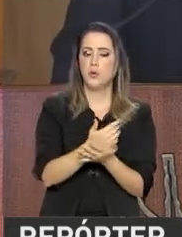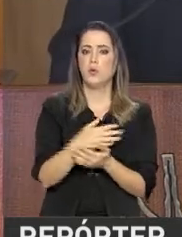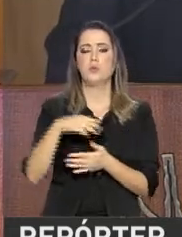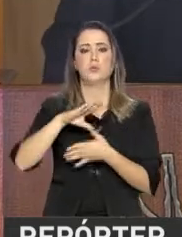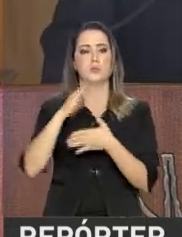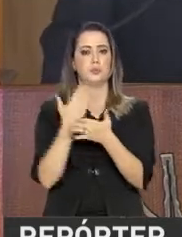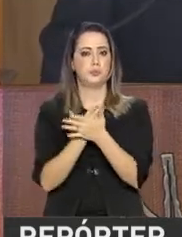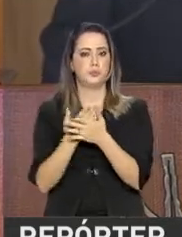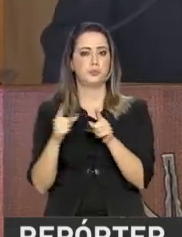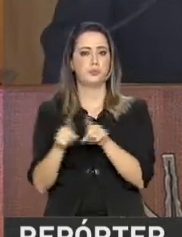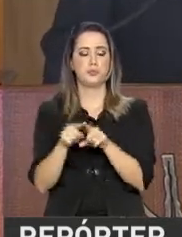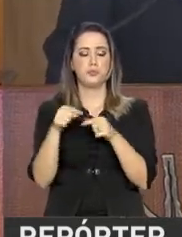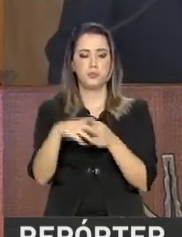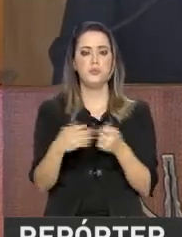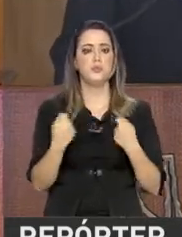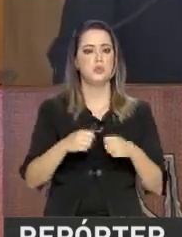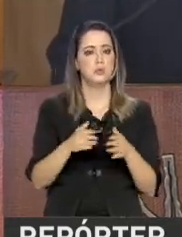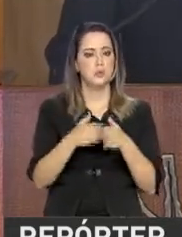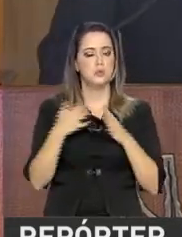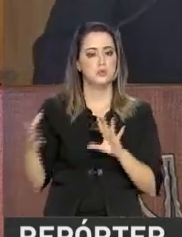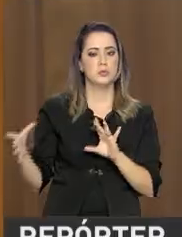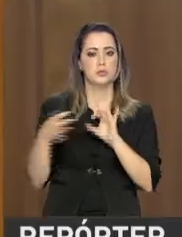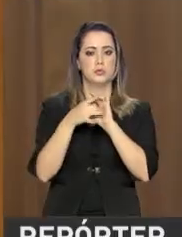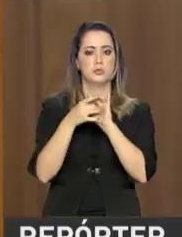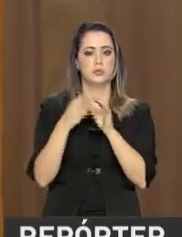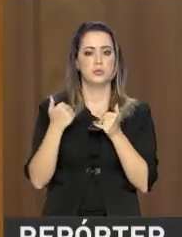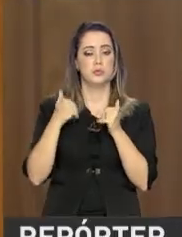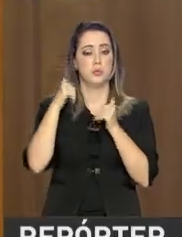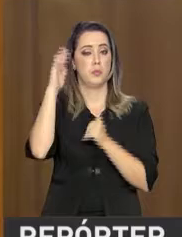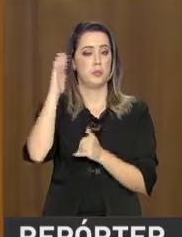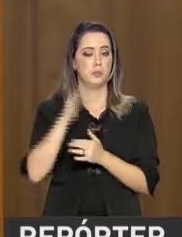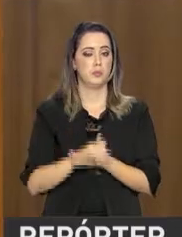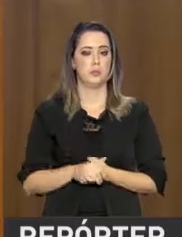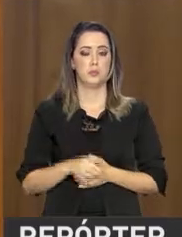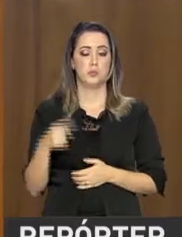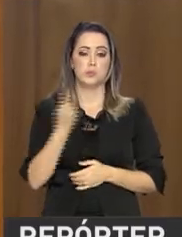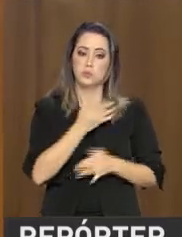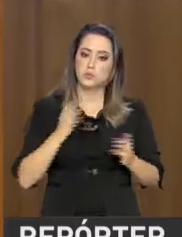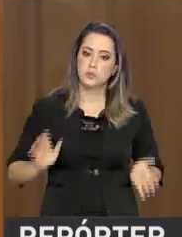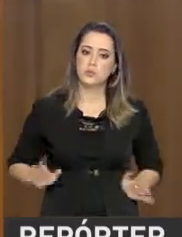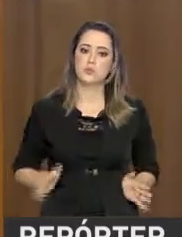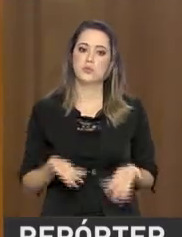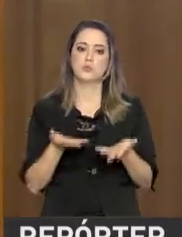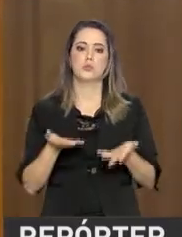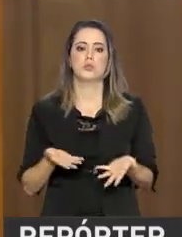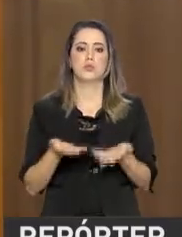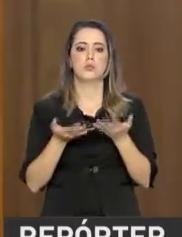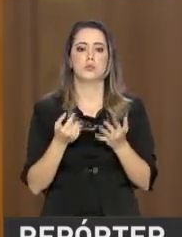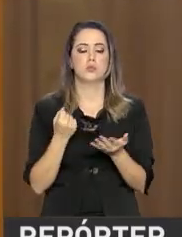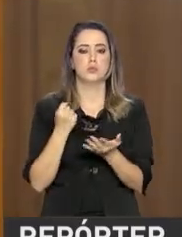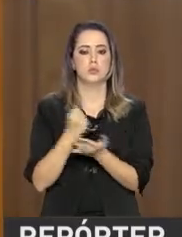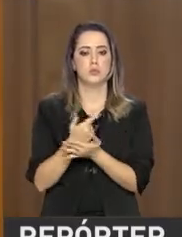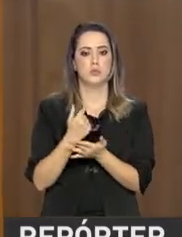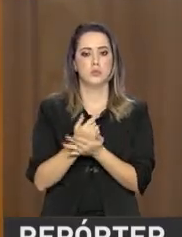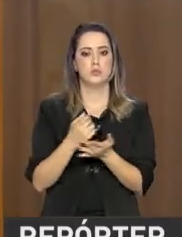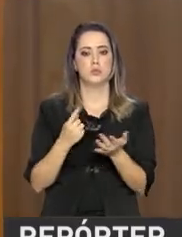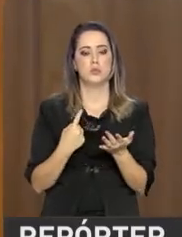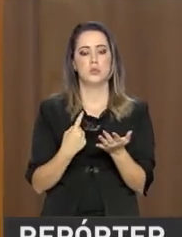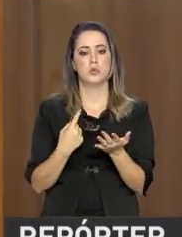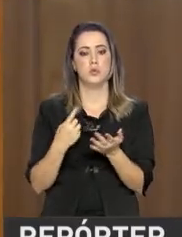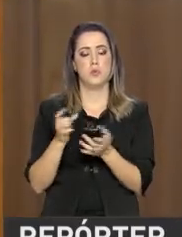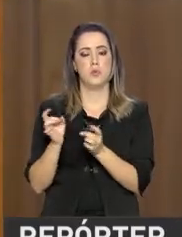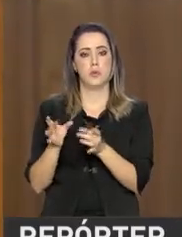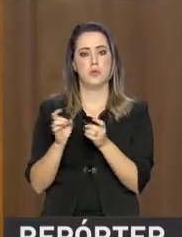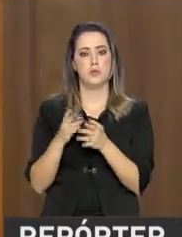e defendeu uma maior aproximação o que estamos fazendo é estimular o comércio e os investimentos entre nossos países